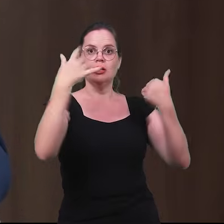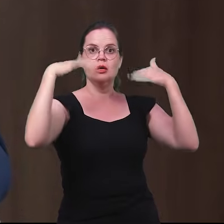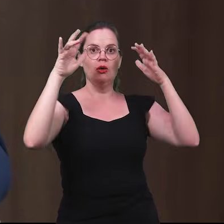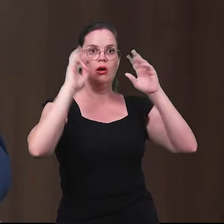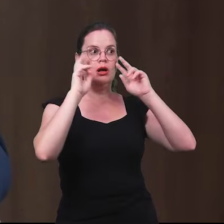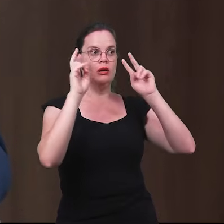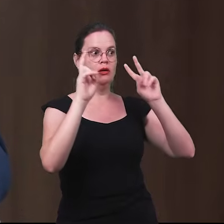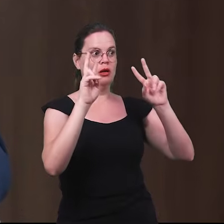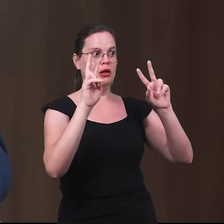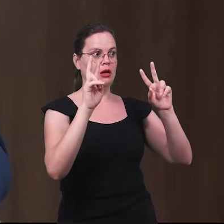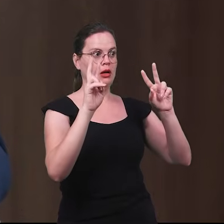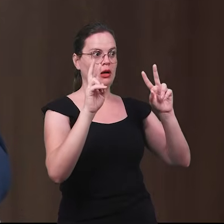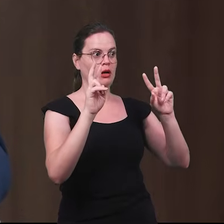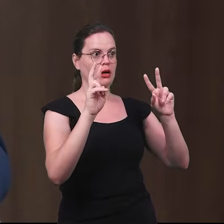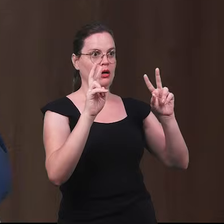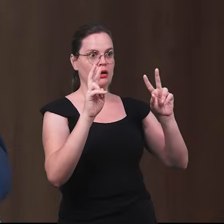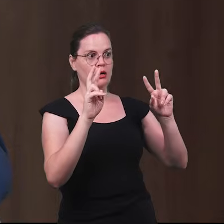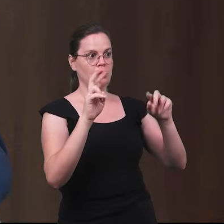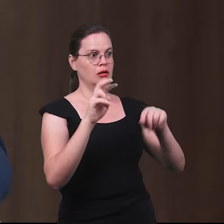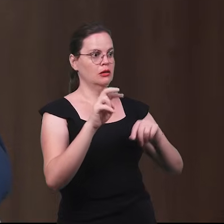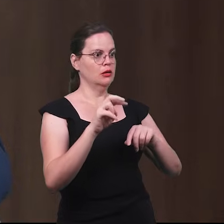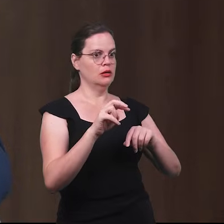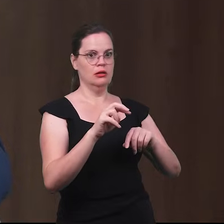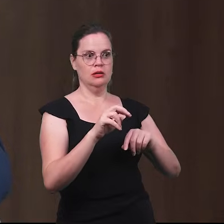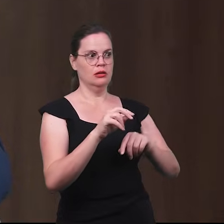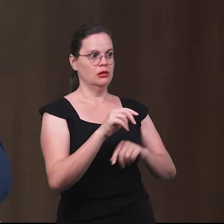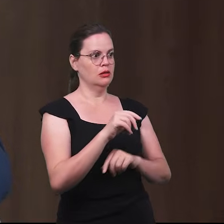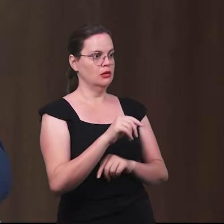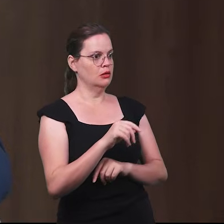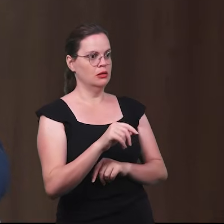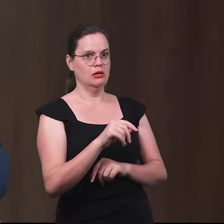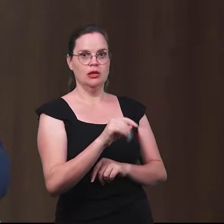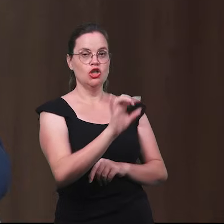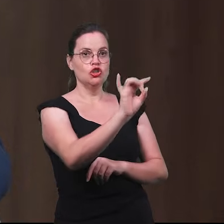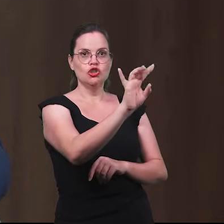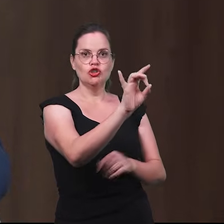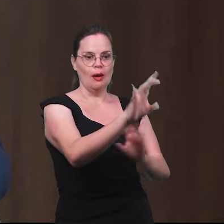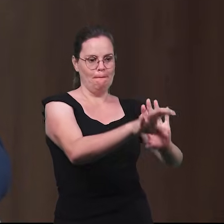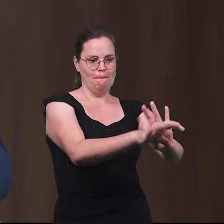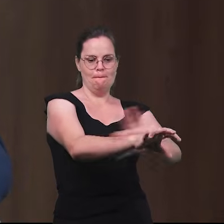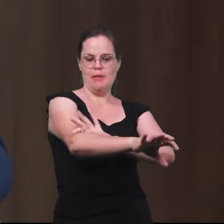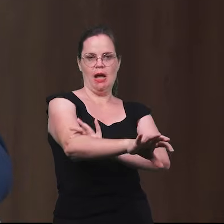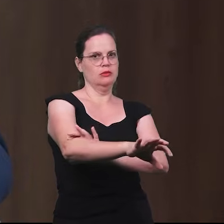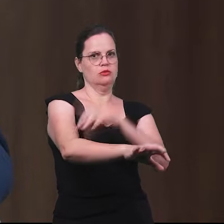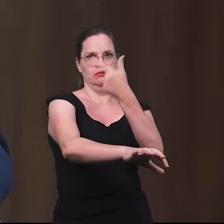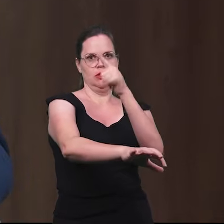E só se via essa parte da mão, sem braço e sem corpo.